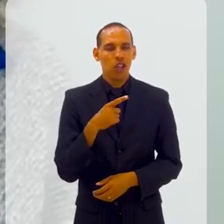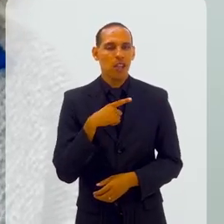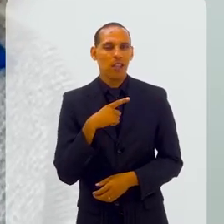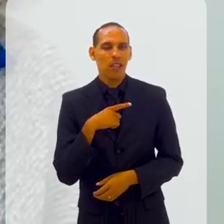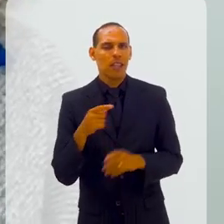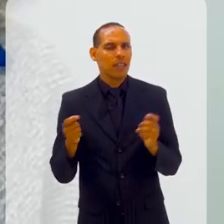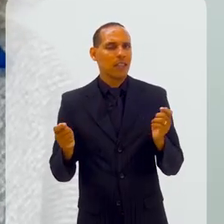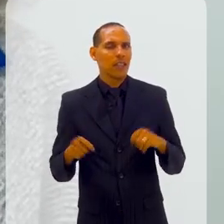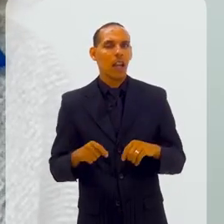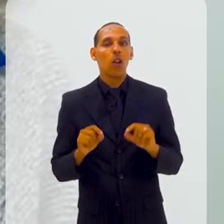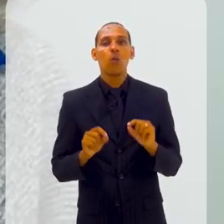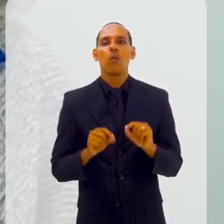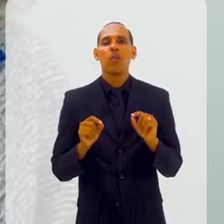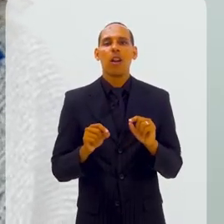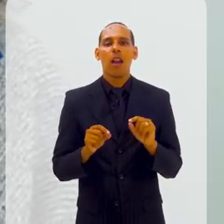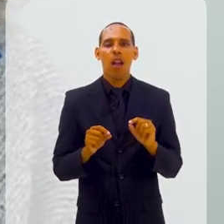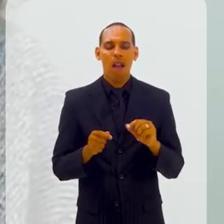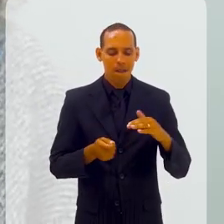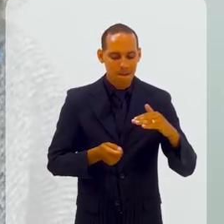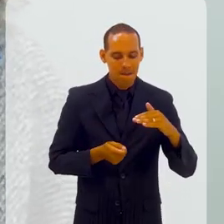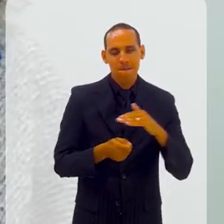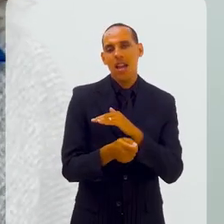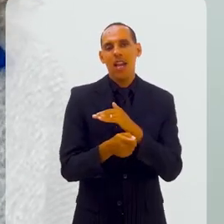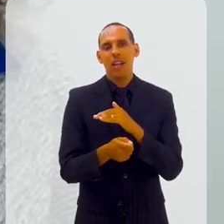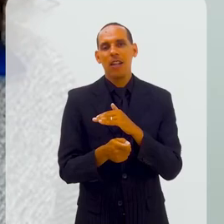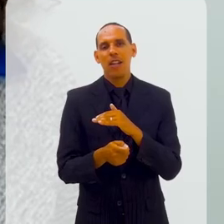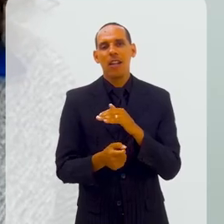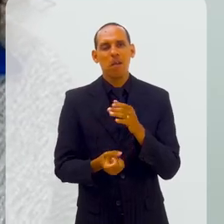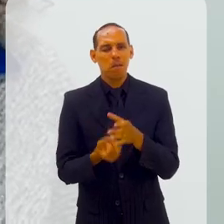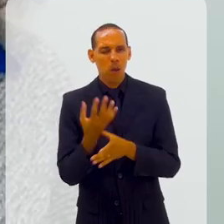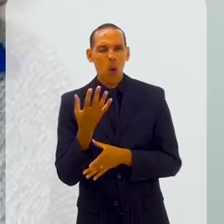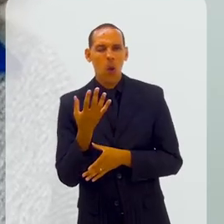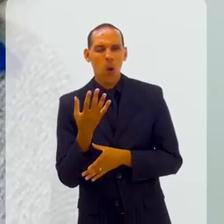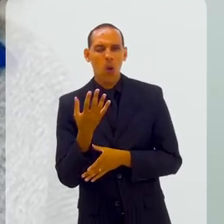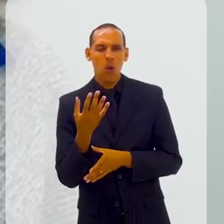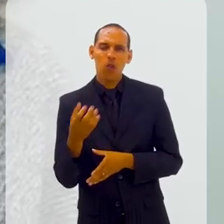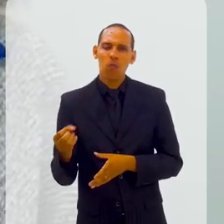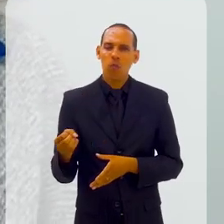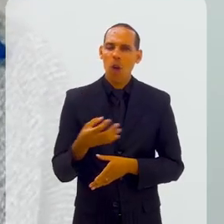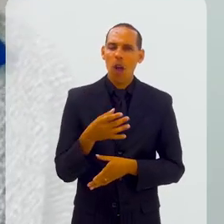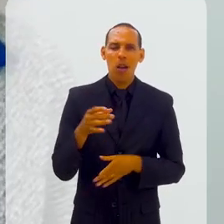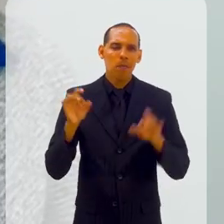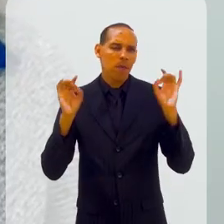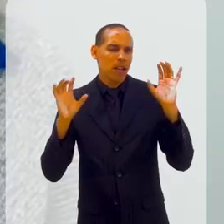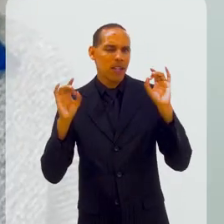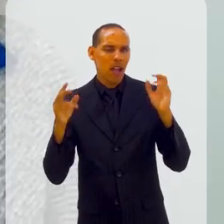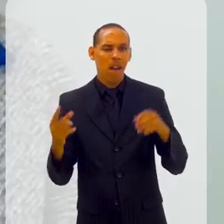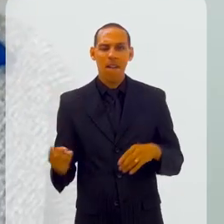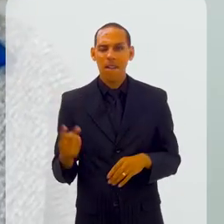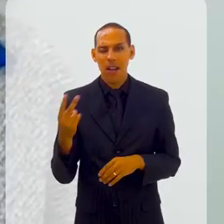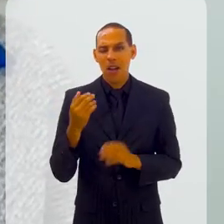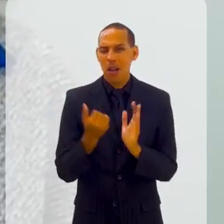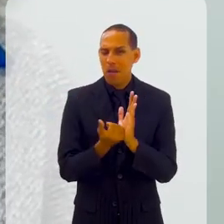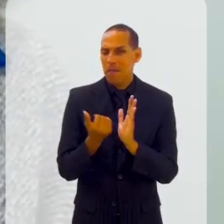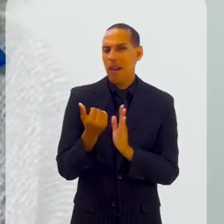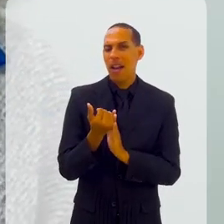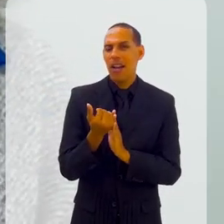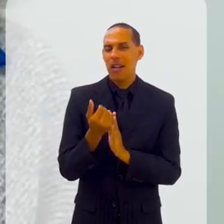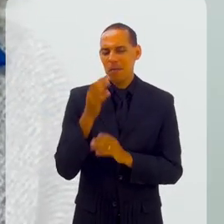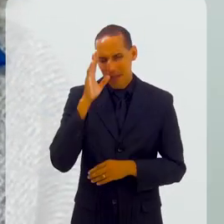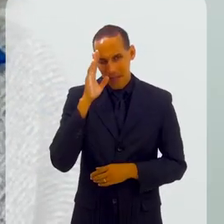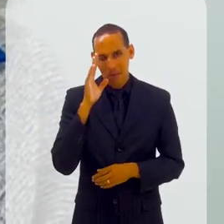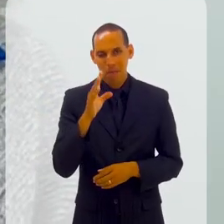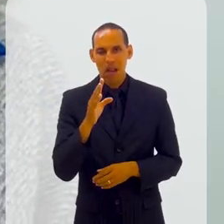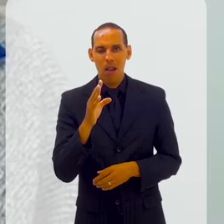esse Capital essa possibilidade né de investir em uma produção mais especial com o valor agregado maior